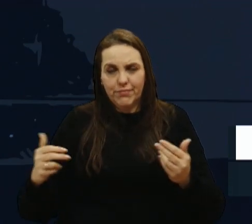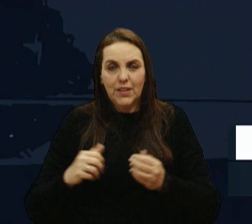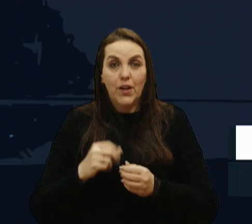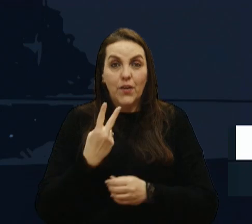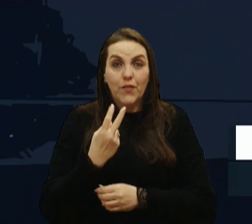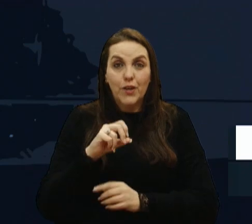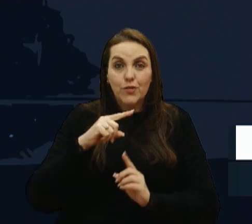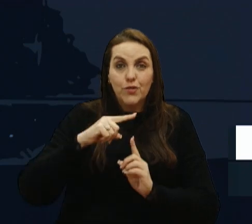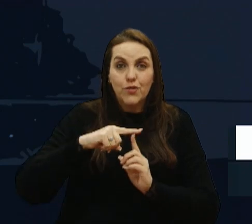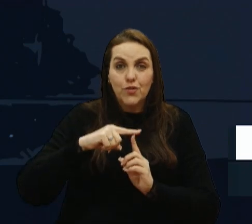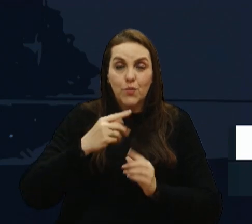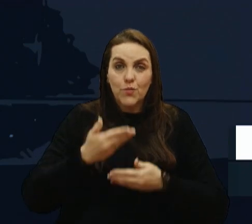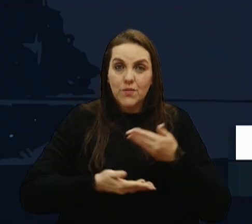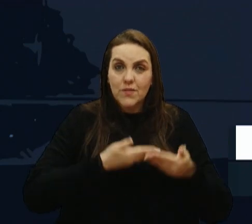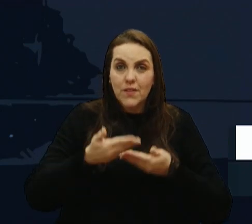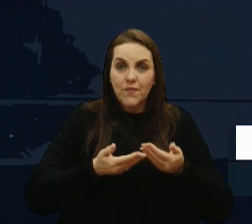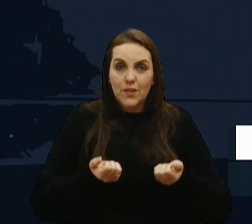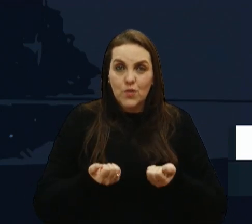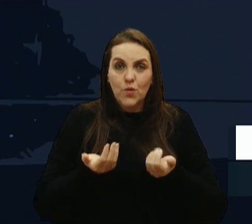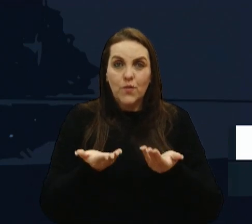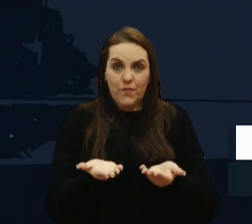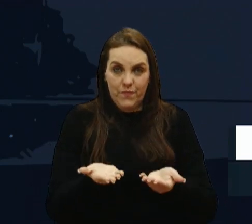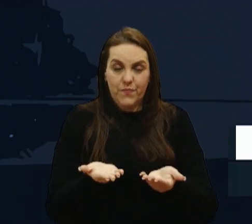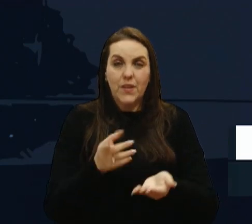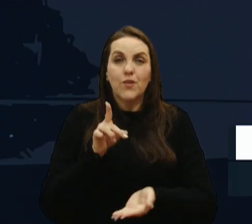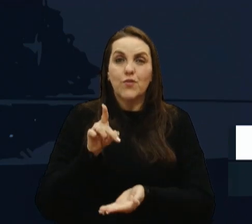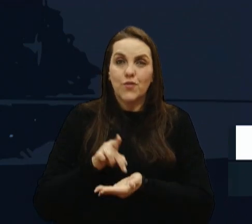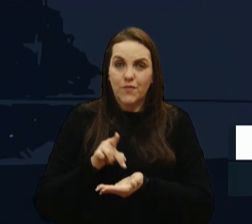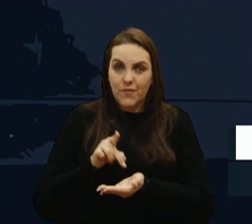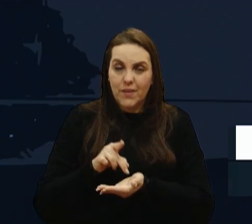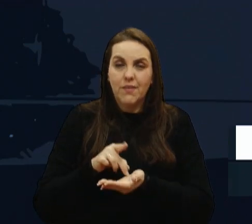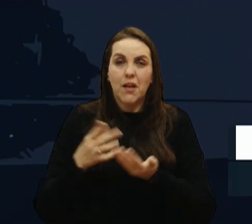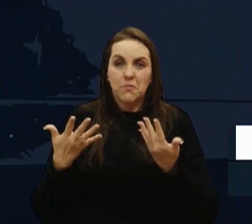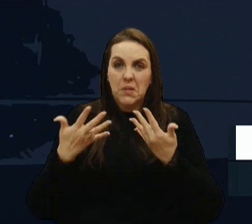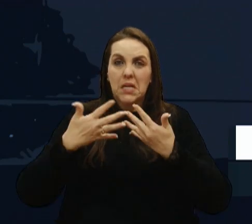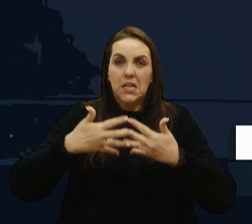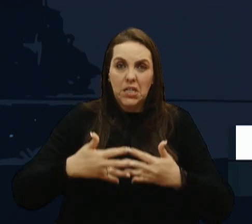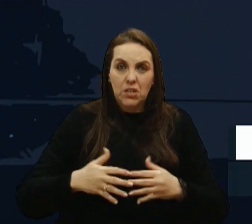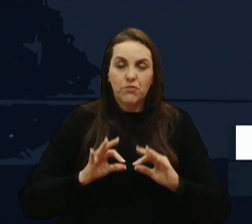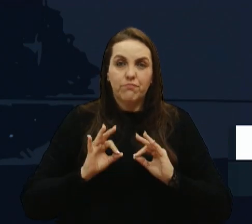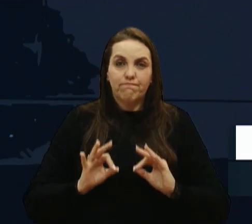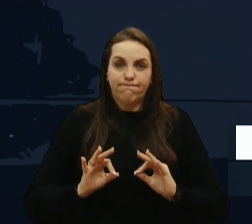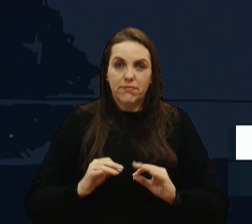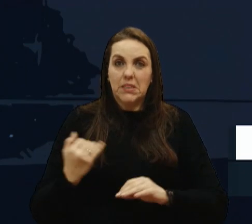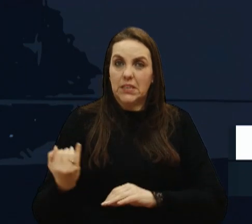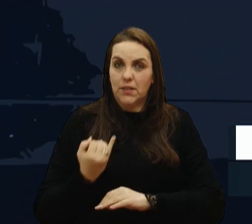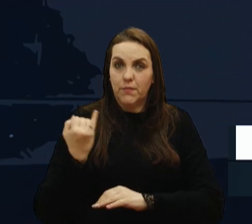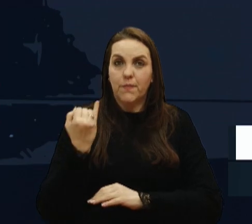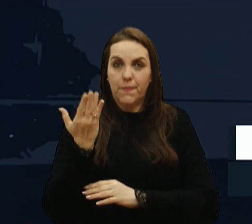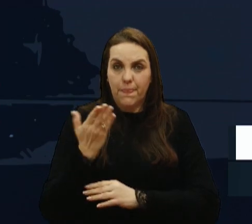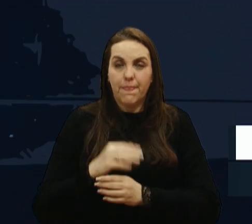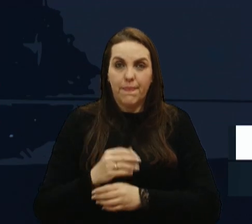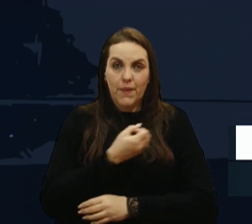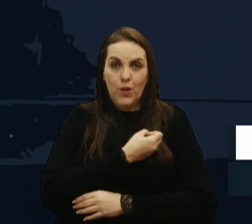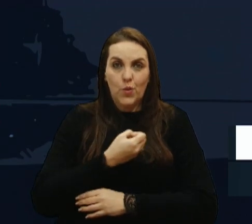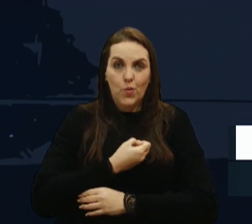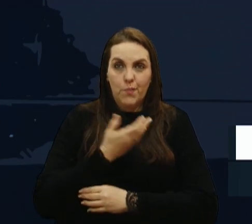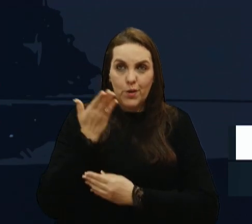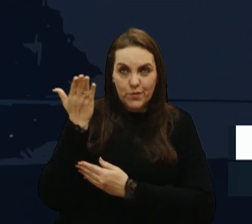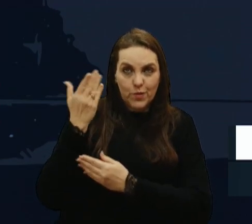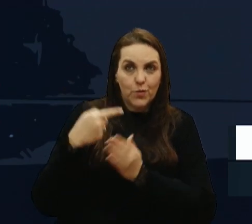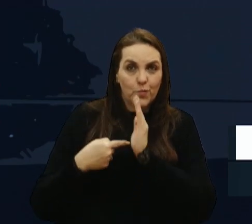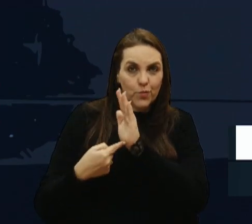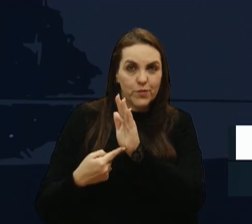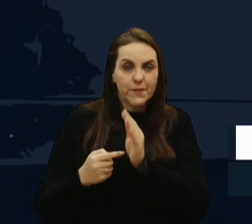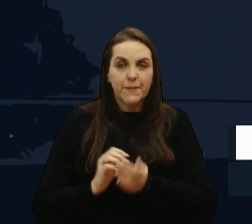tipos de serviços oferecidos. É realmente uma rede bem significativa, como vocês podem ver pelos números que eu estou projetando